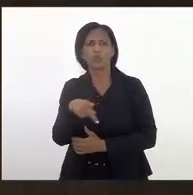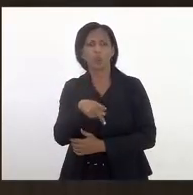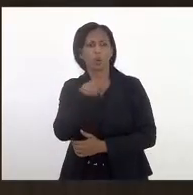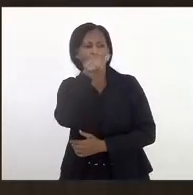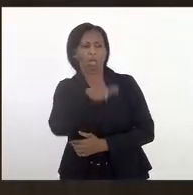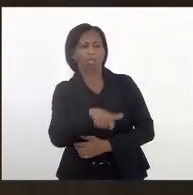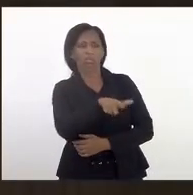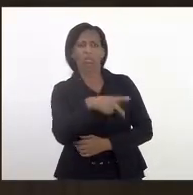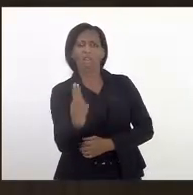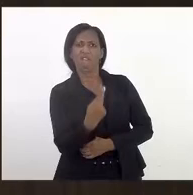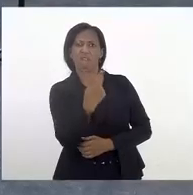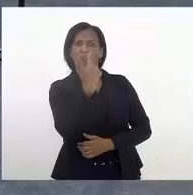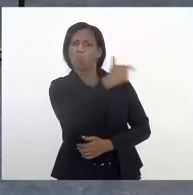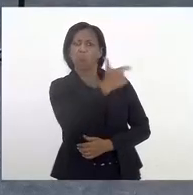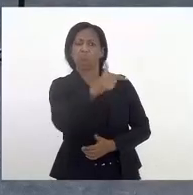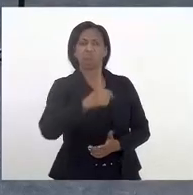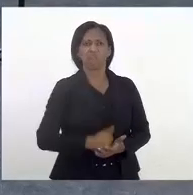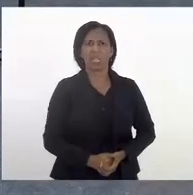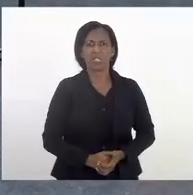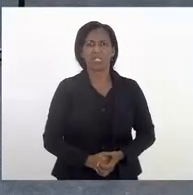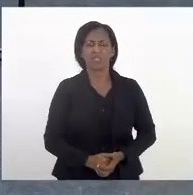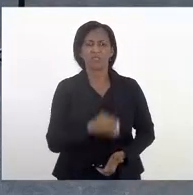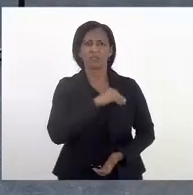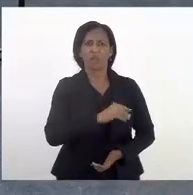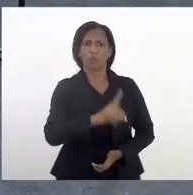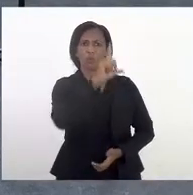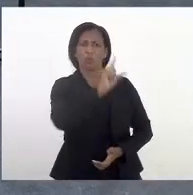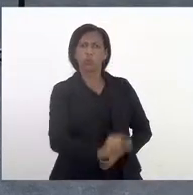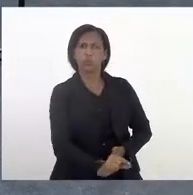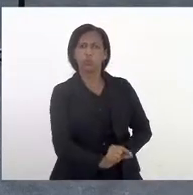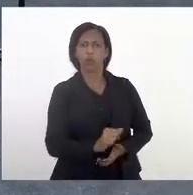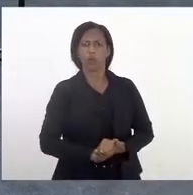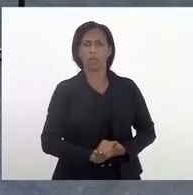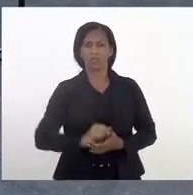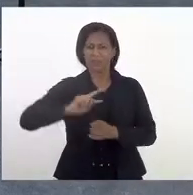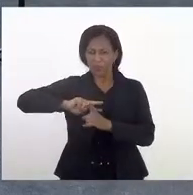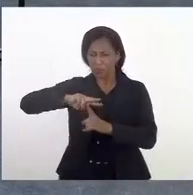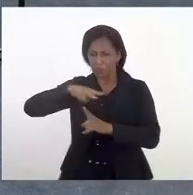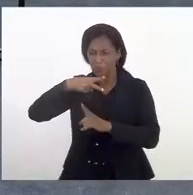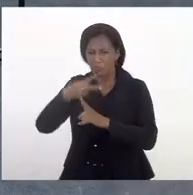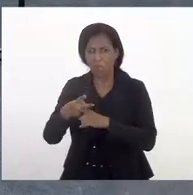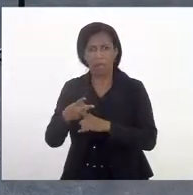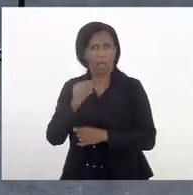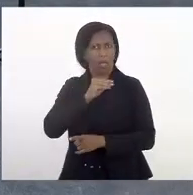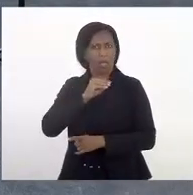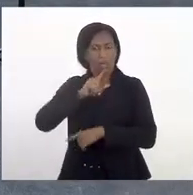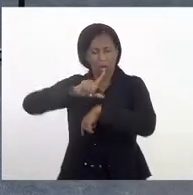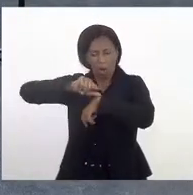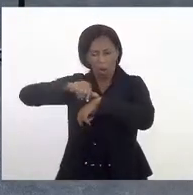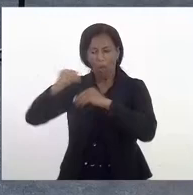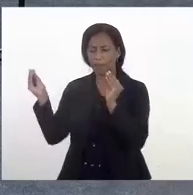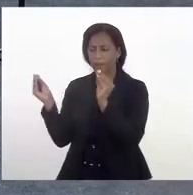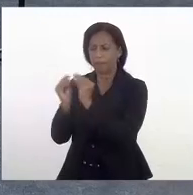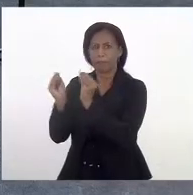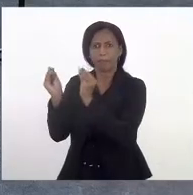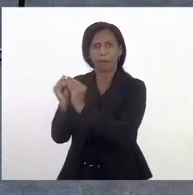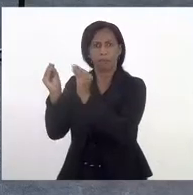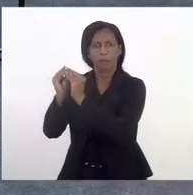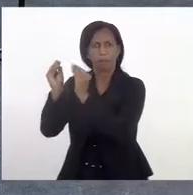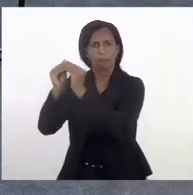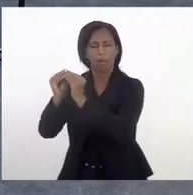subir e remunerados que tem que se desdobrar fazer hora extra para receber seu